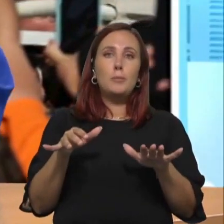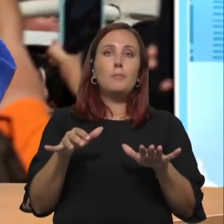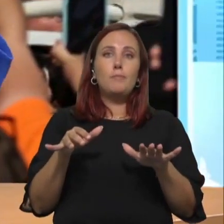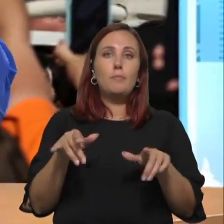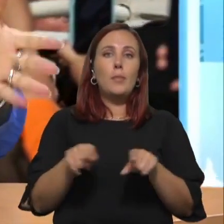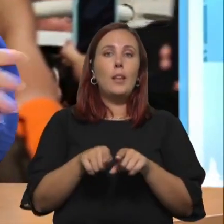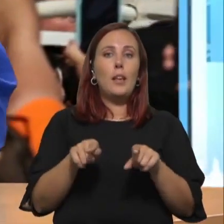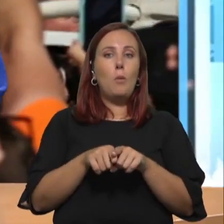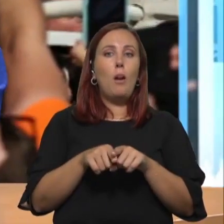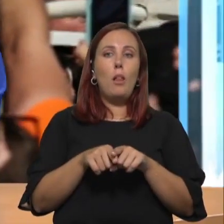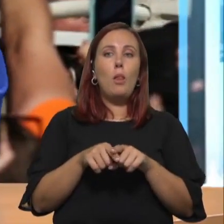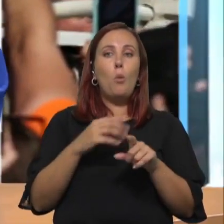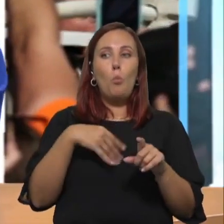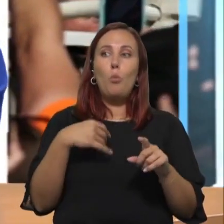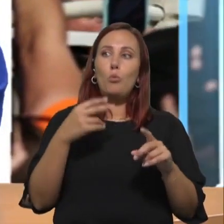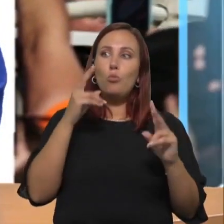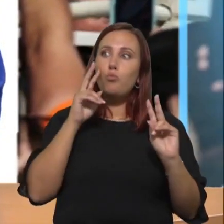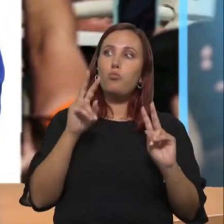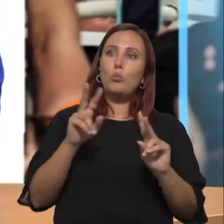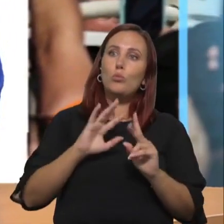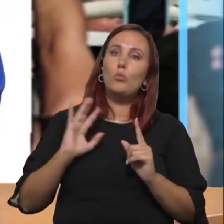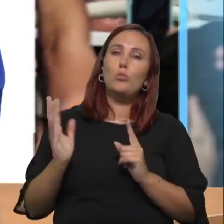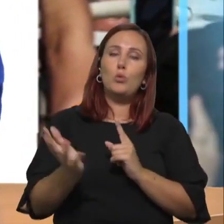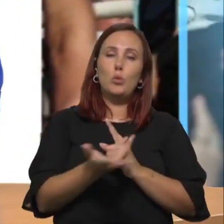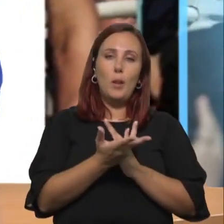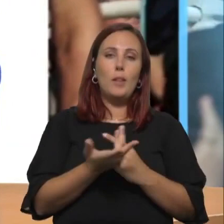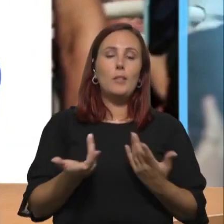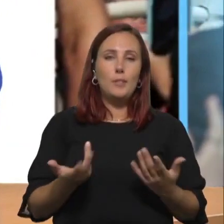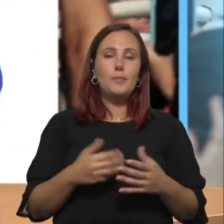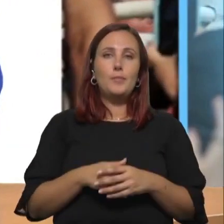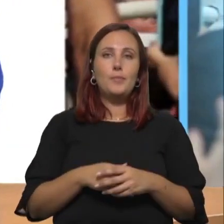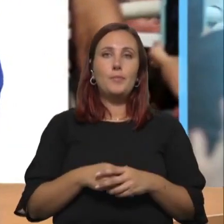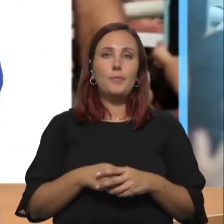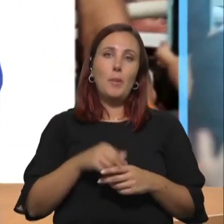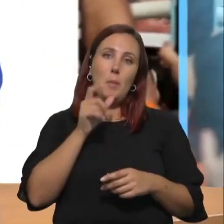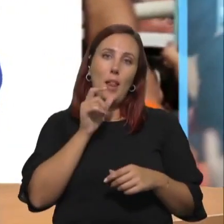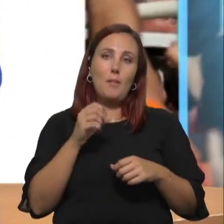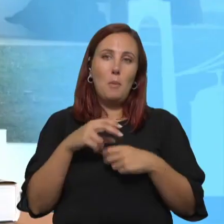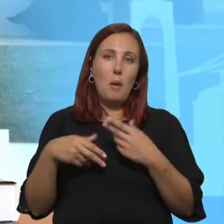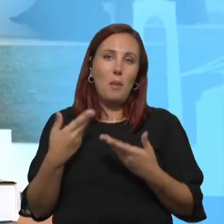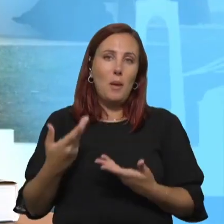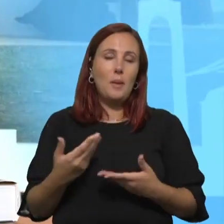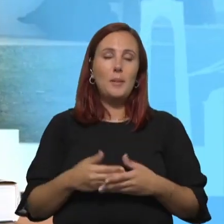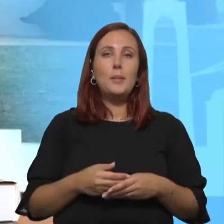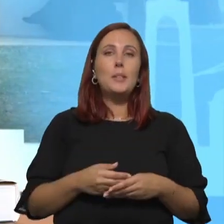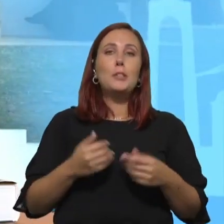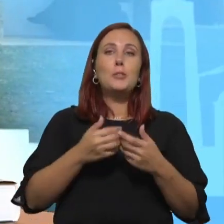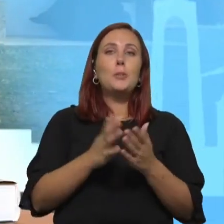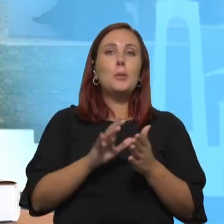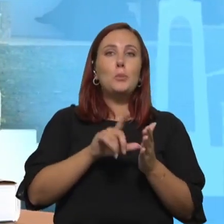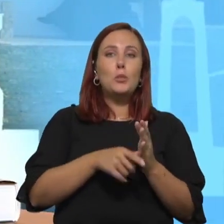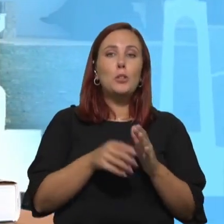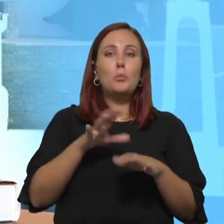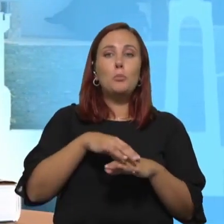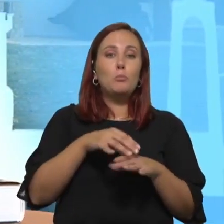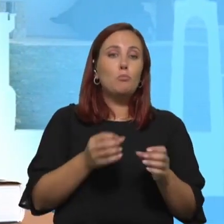numa projeção mais global, usando a expressão de hoje da moda. Tudo isso, todo este projeto nasce de uma